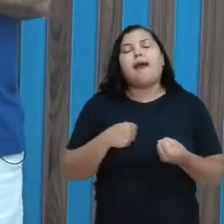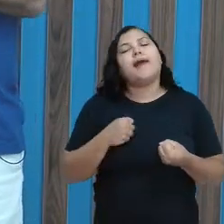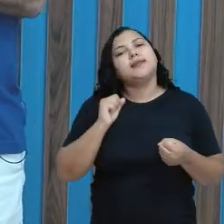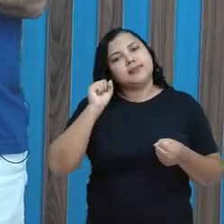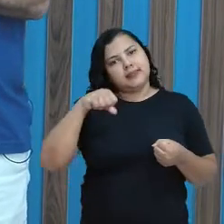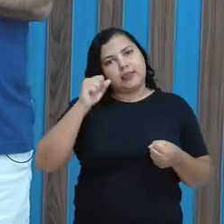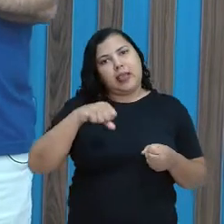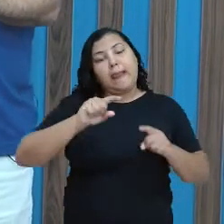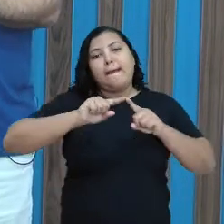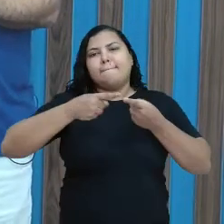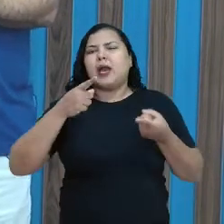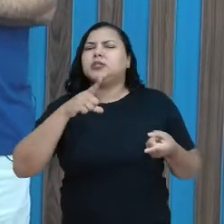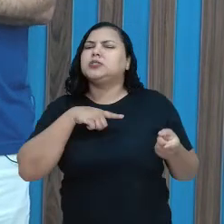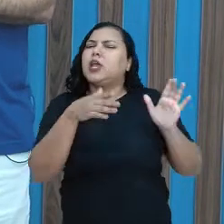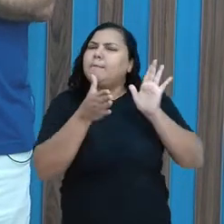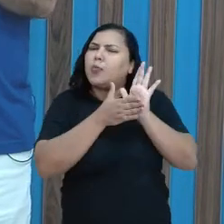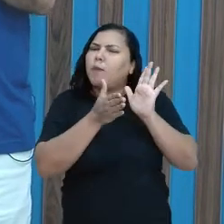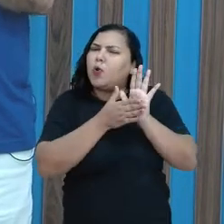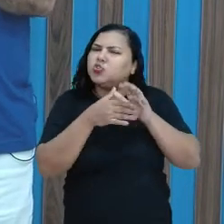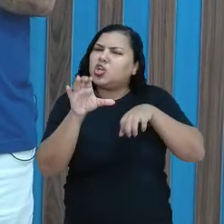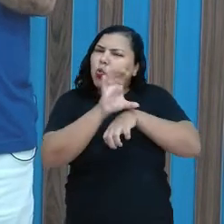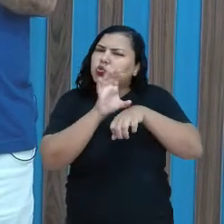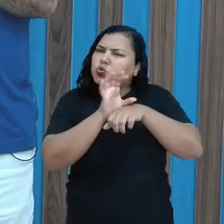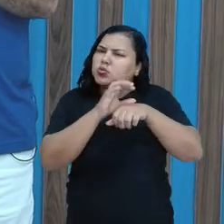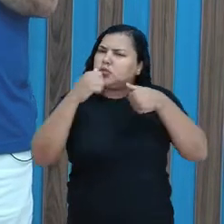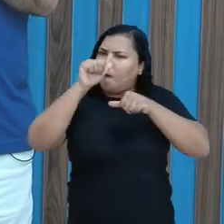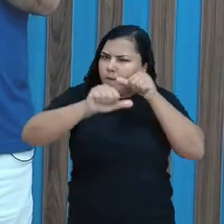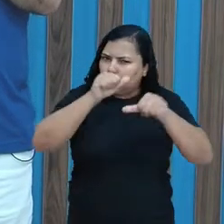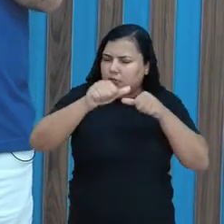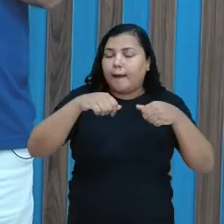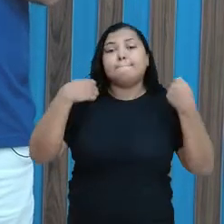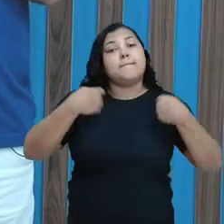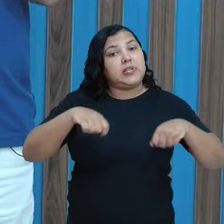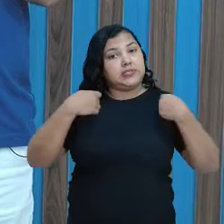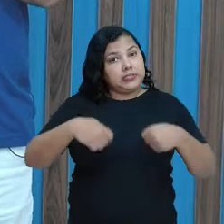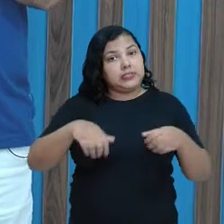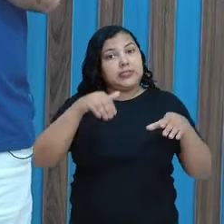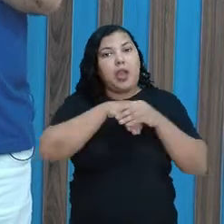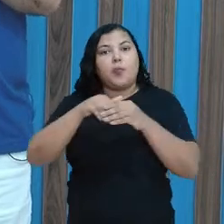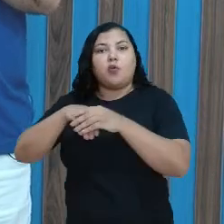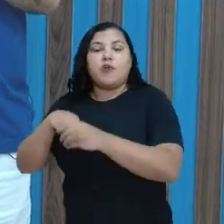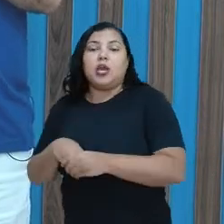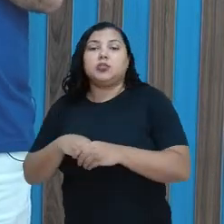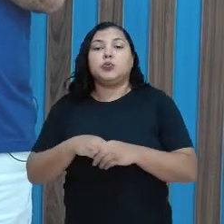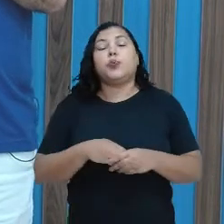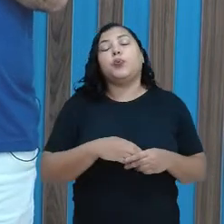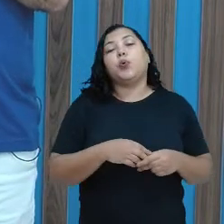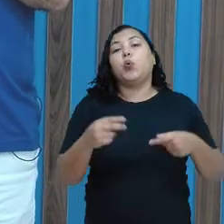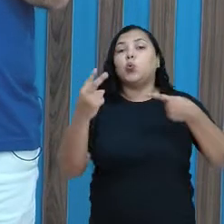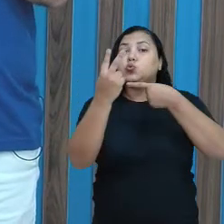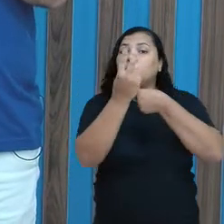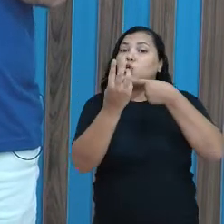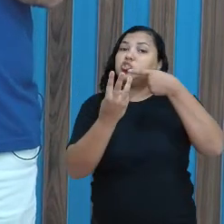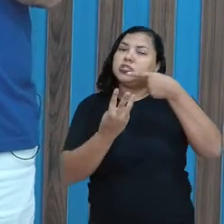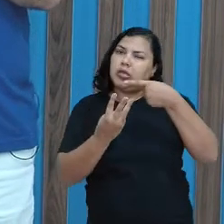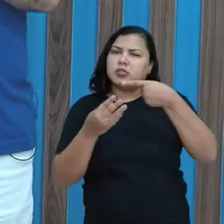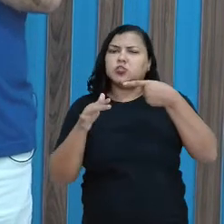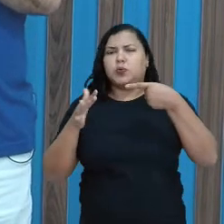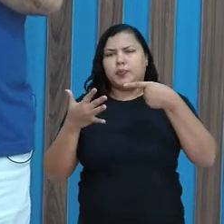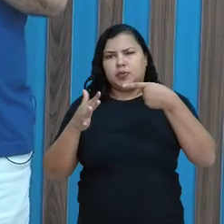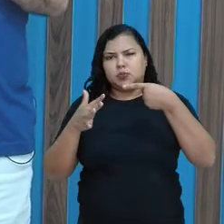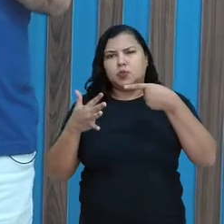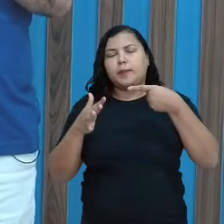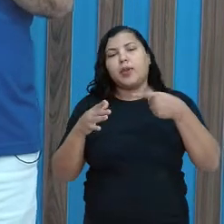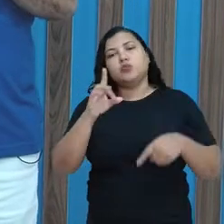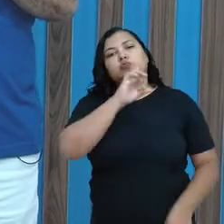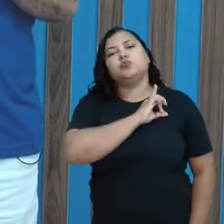mudar alguma determinação constitucional, elas têm que ser aprovadas, né, com 2/3, pelo menos 2/3,